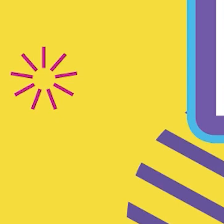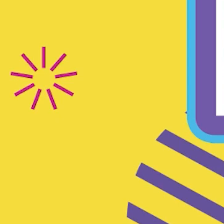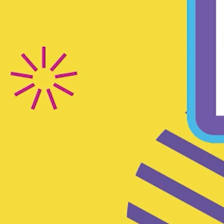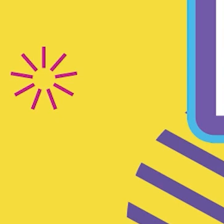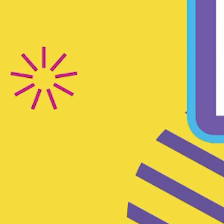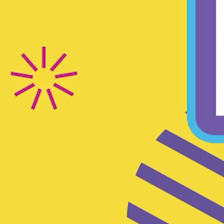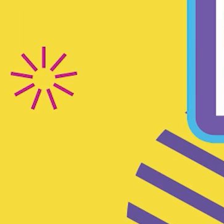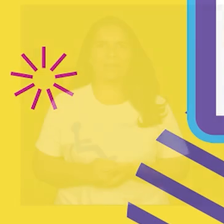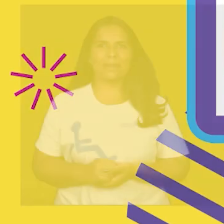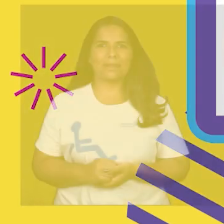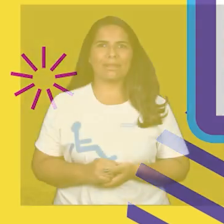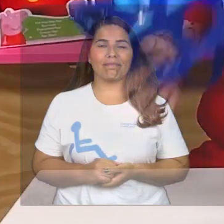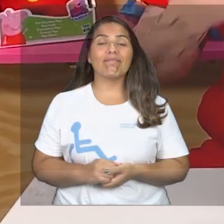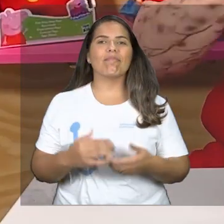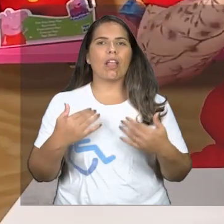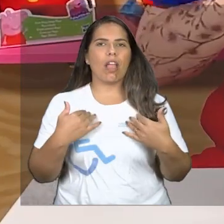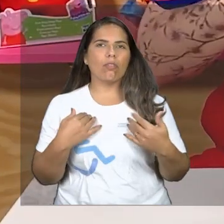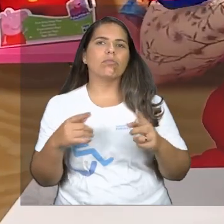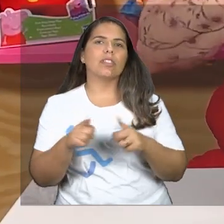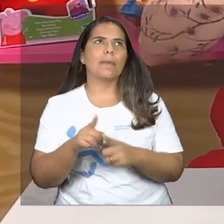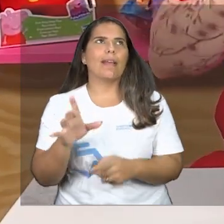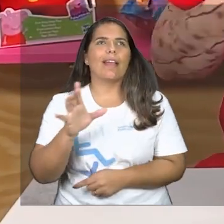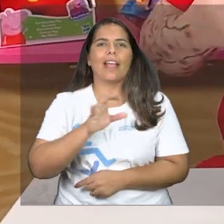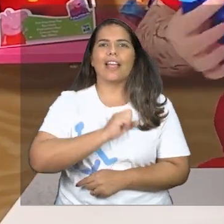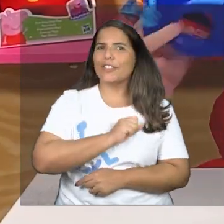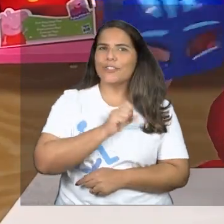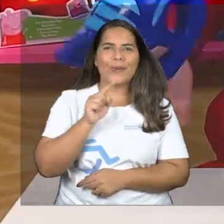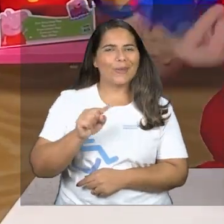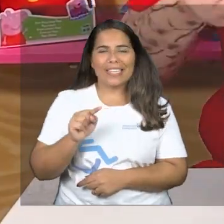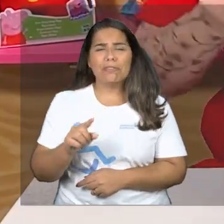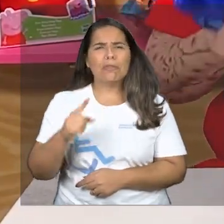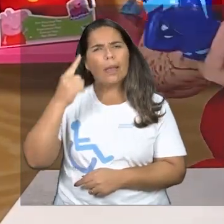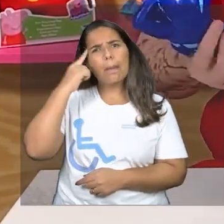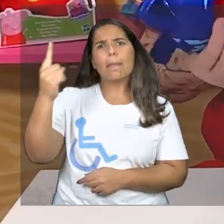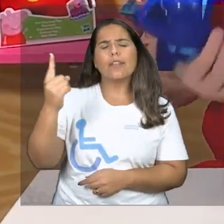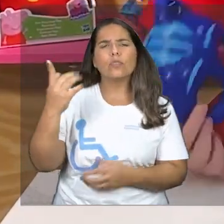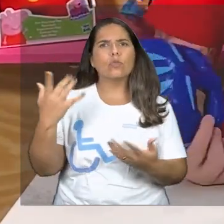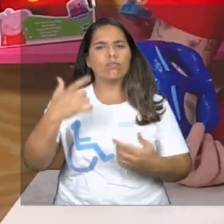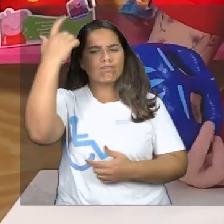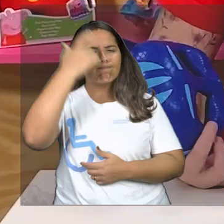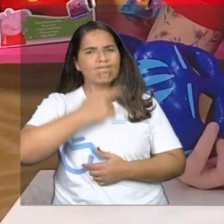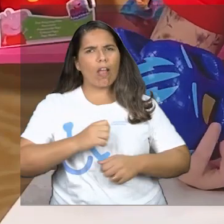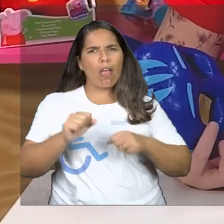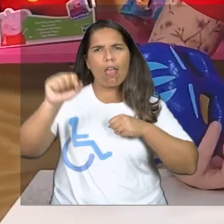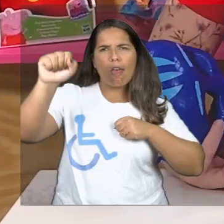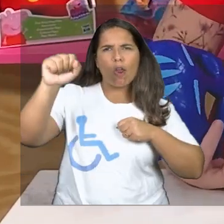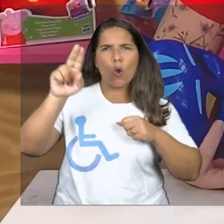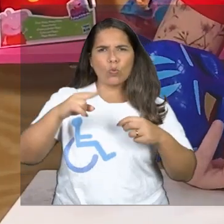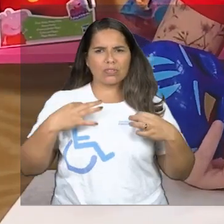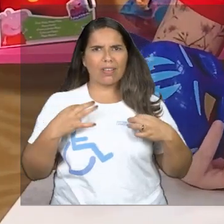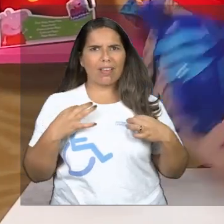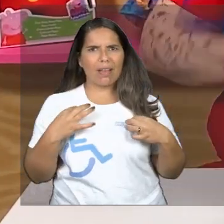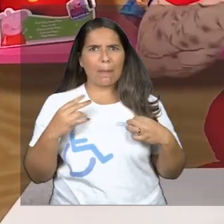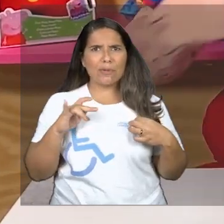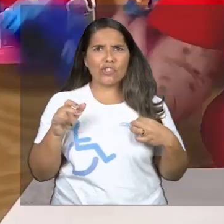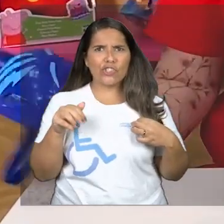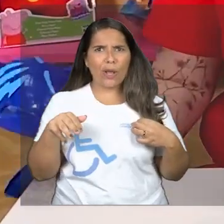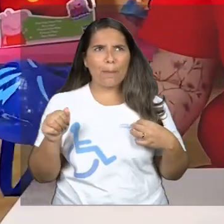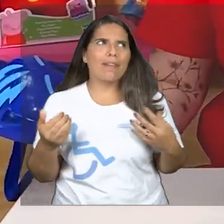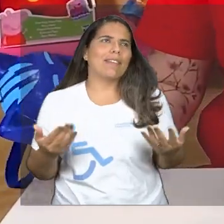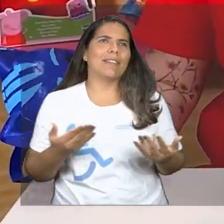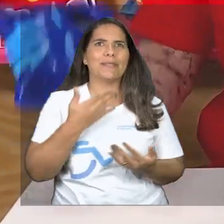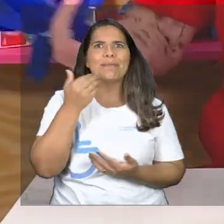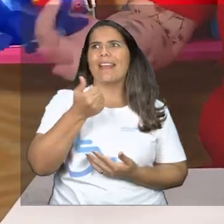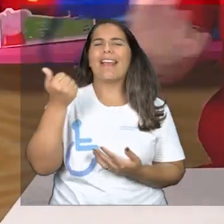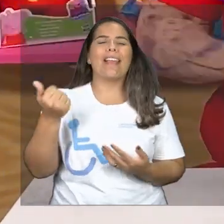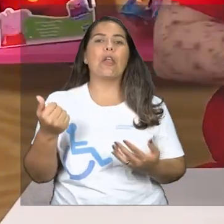PJ Masks! Eu também adoro eles. Já pensou em ser um herói que veste pijama?